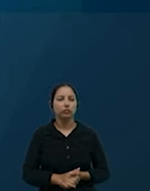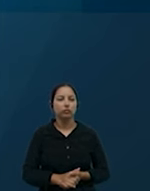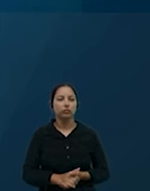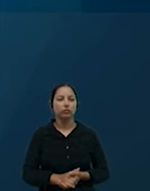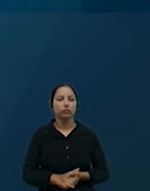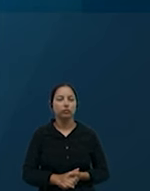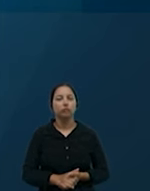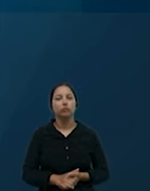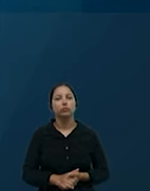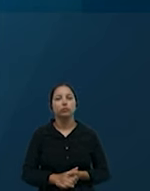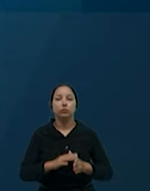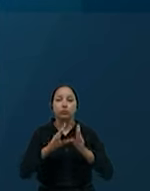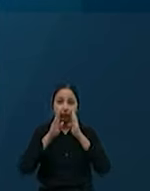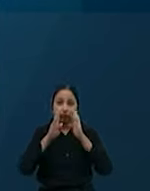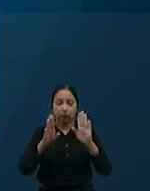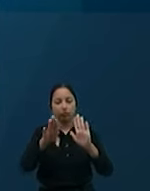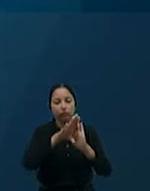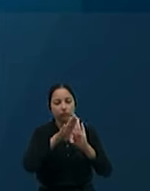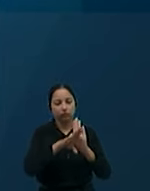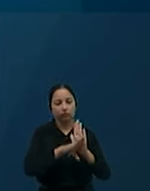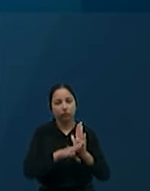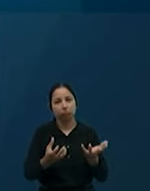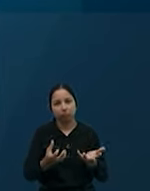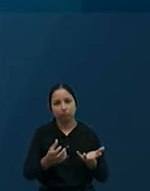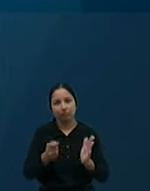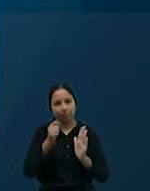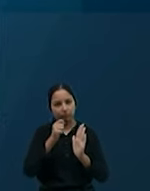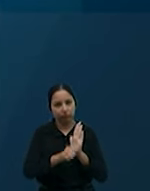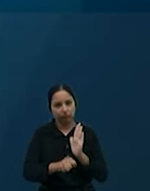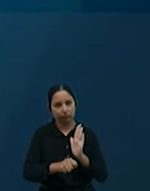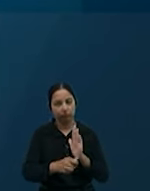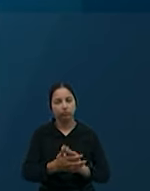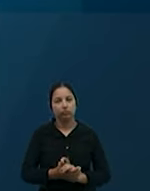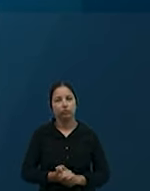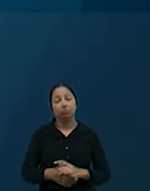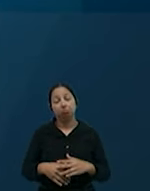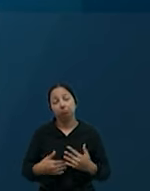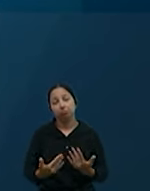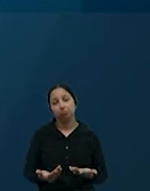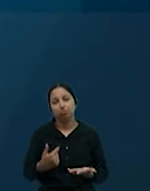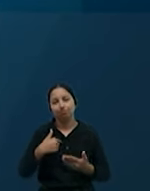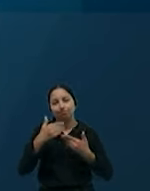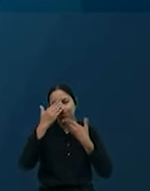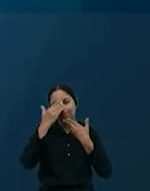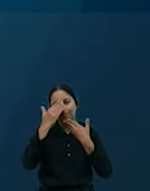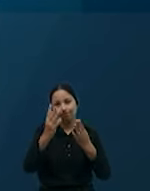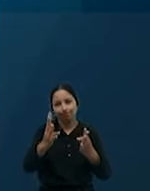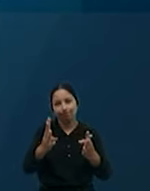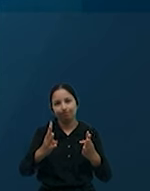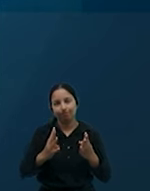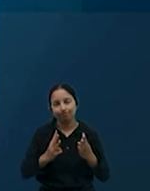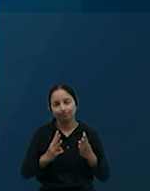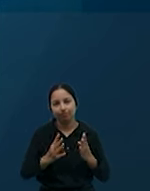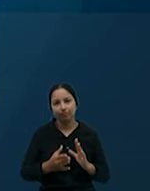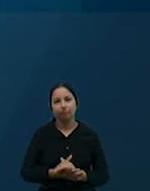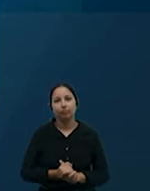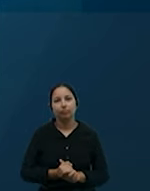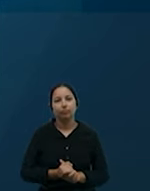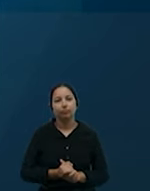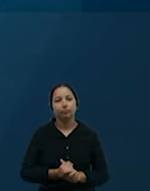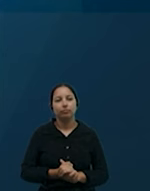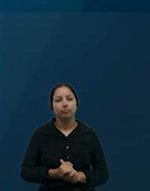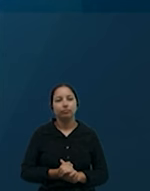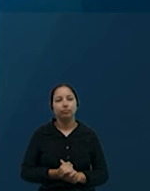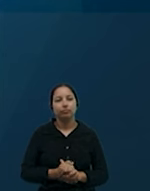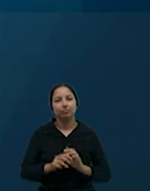fazer esse brevíssimo registro. E, com isso, presidente, eu agradeço a atenção e devolvo a palavra à